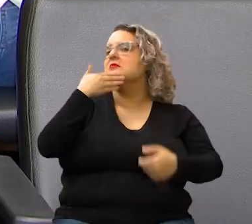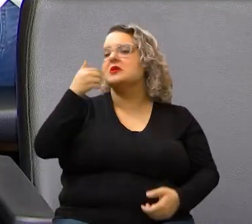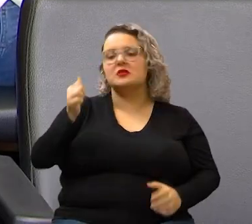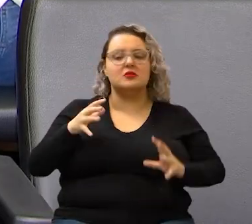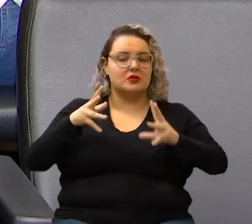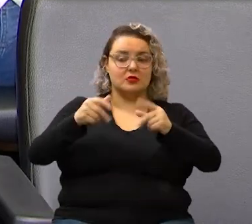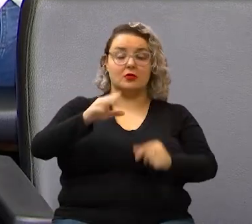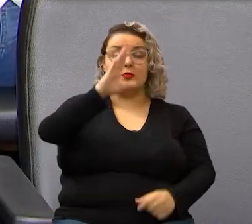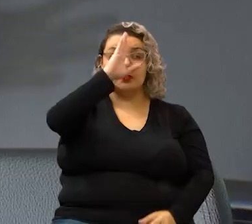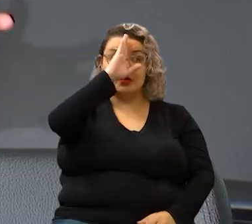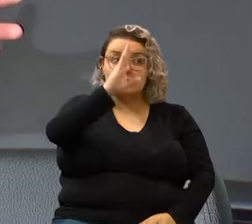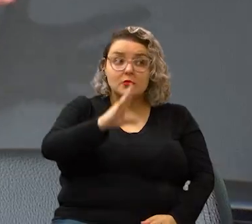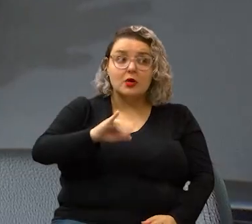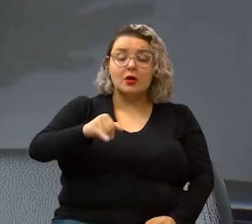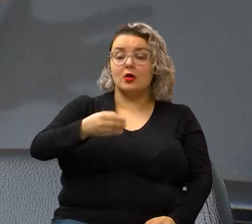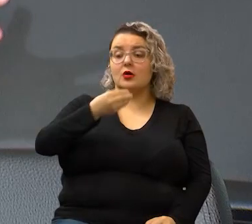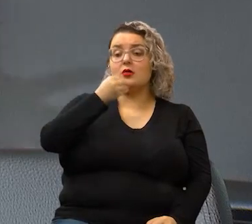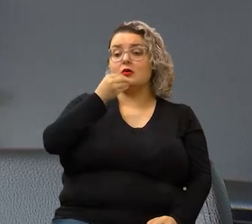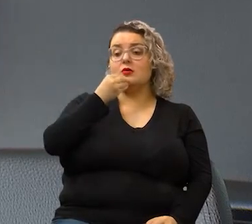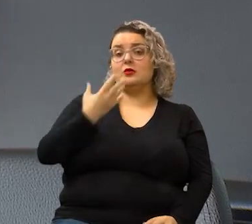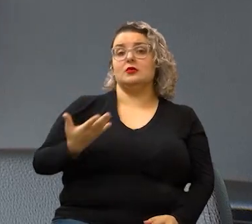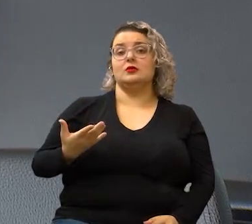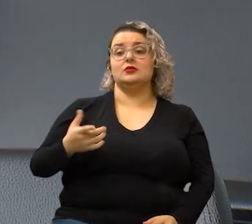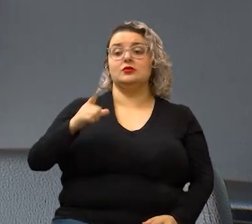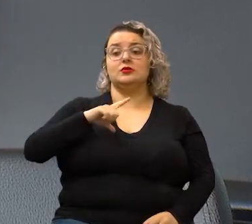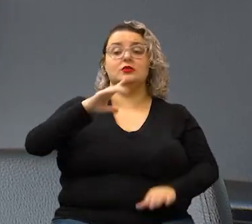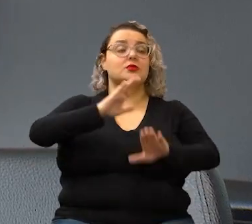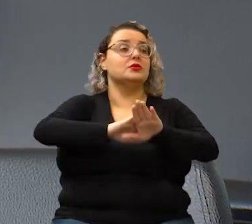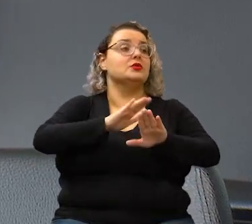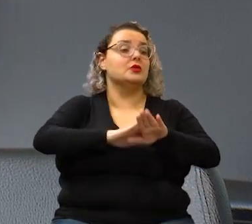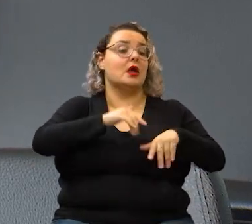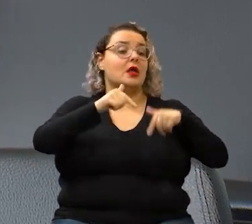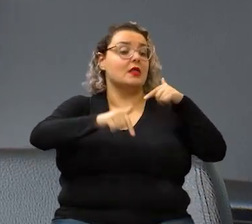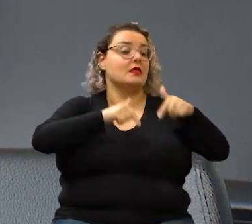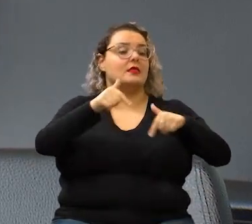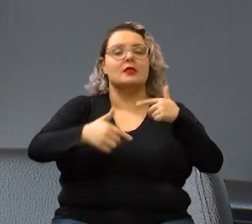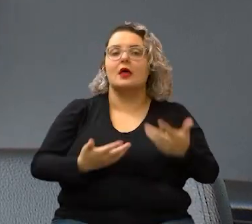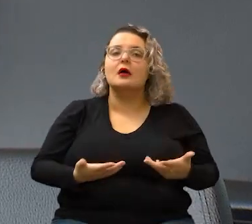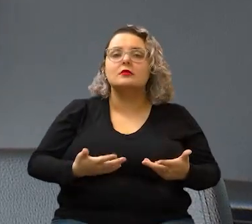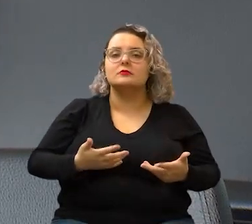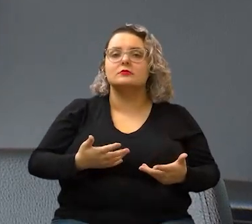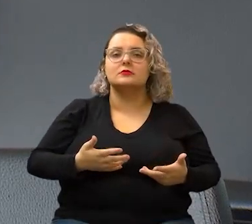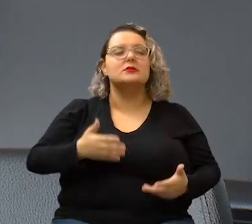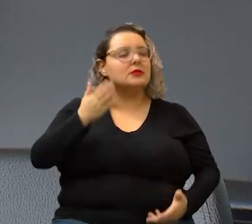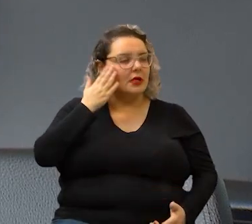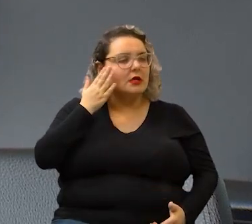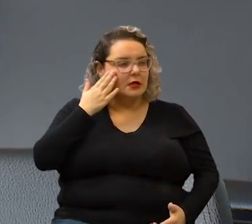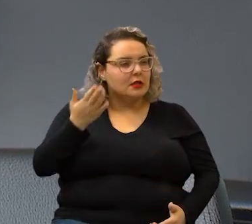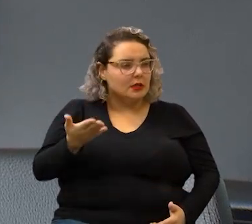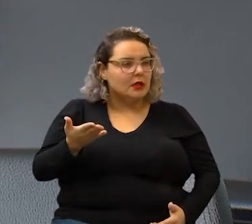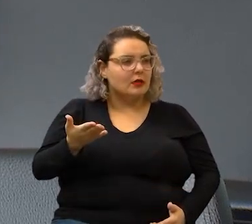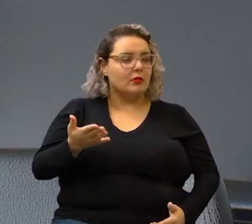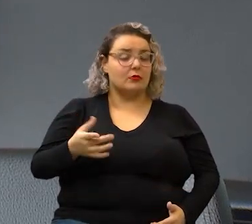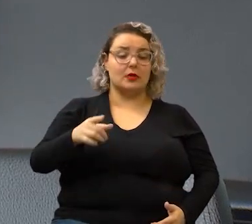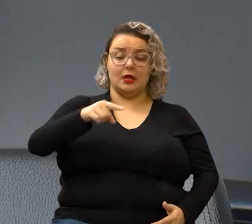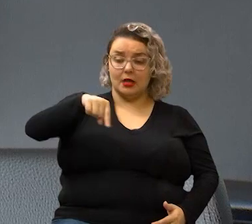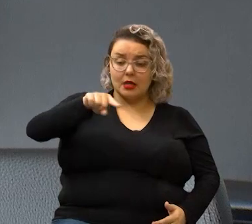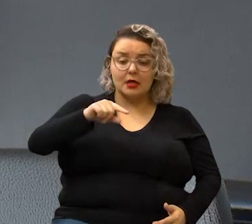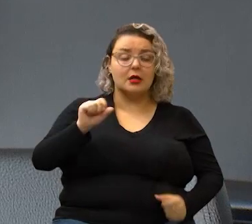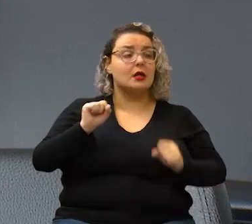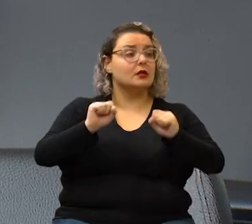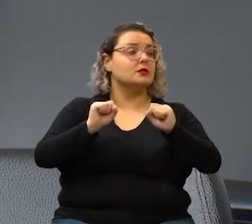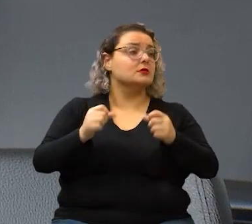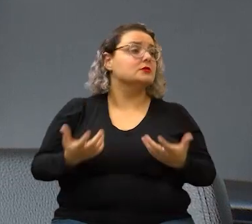abordar? tudo, principalmente a oportunidade deles ter atividade, trabalhar, você entendeu? Para que